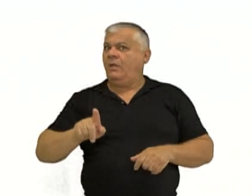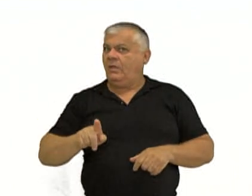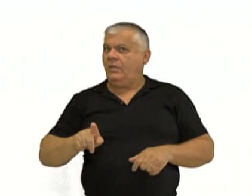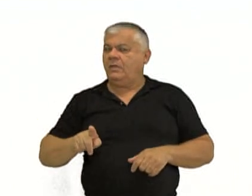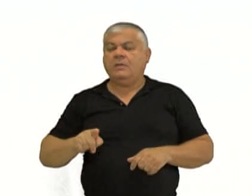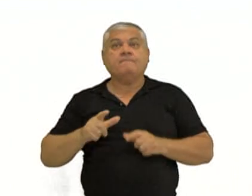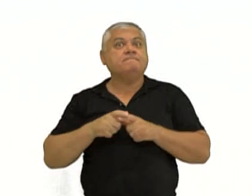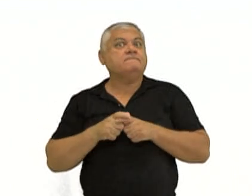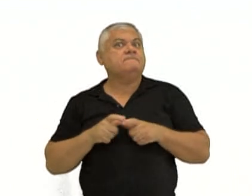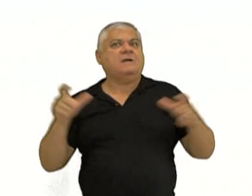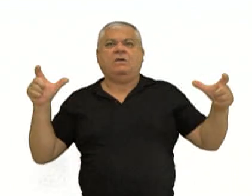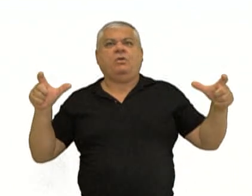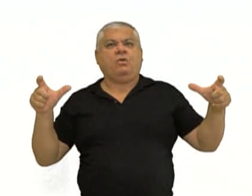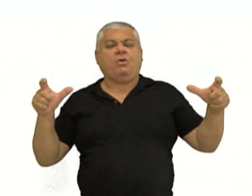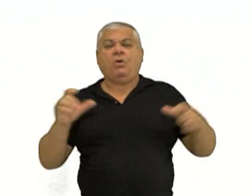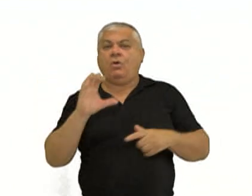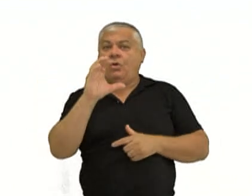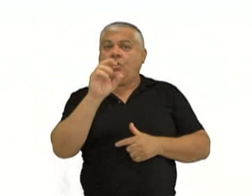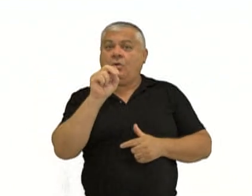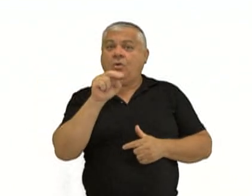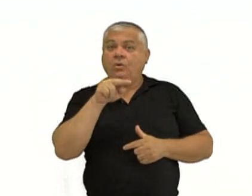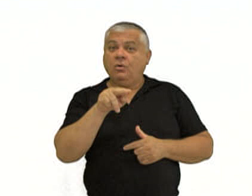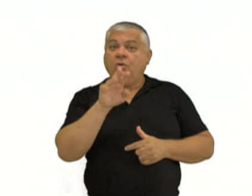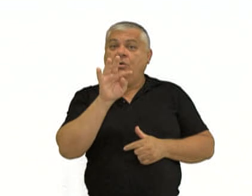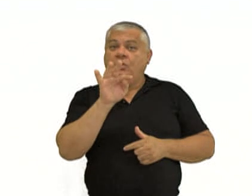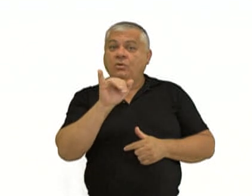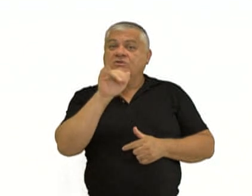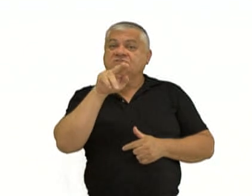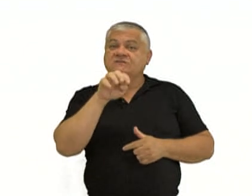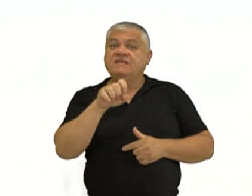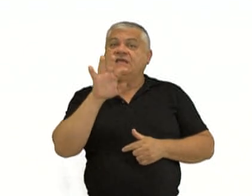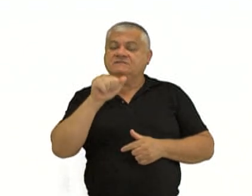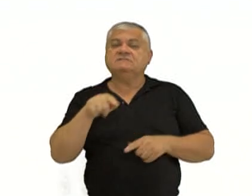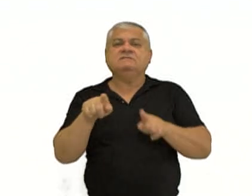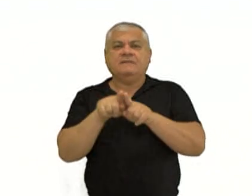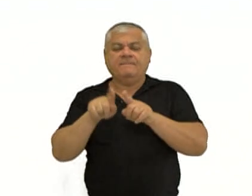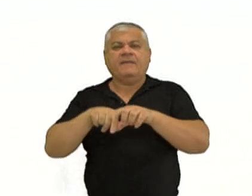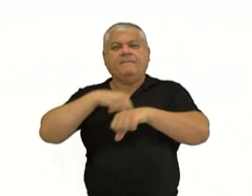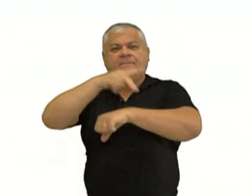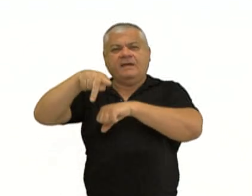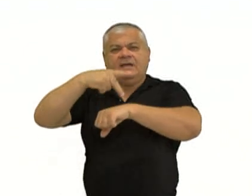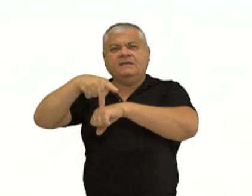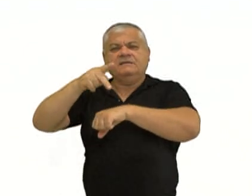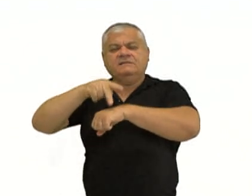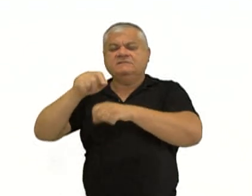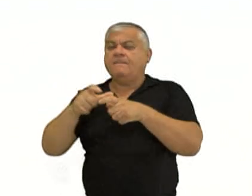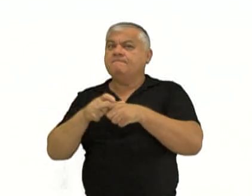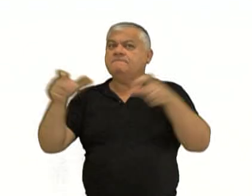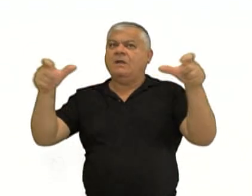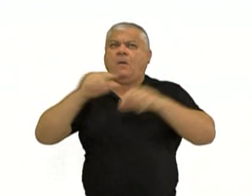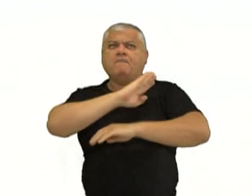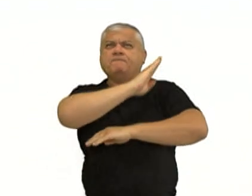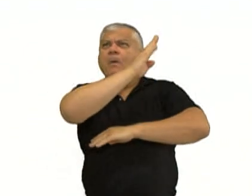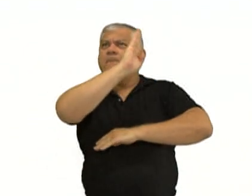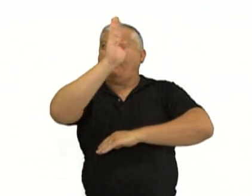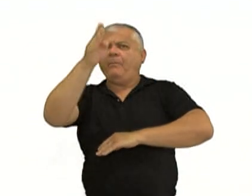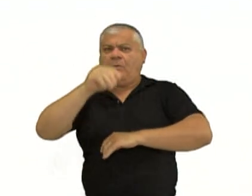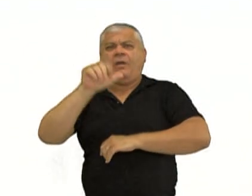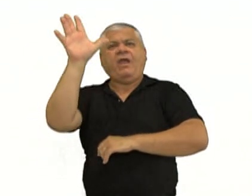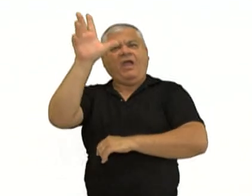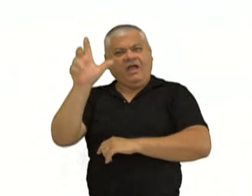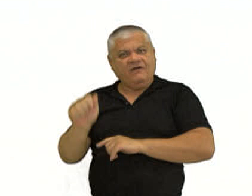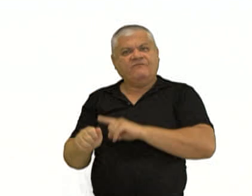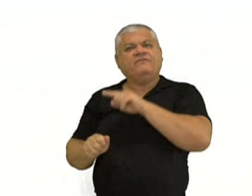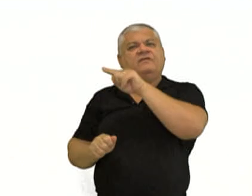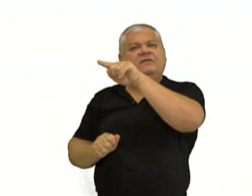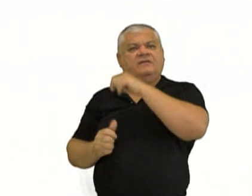dos maiores continentes em área e é o maior em quantidade de países. Olha quantos países nós temos na África. Por